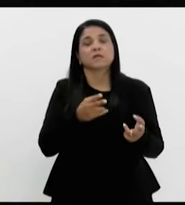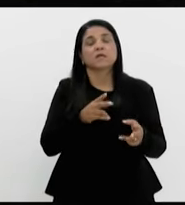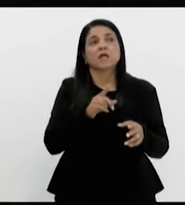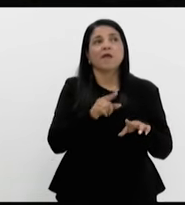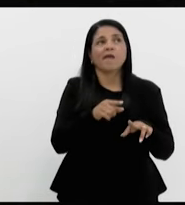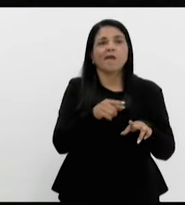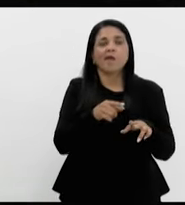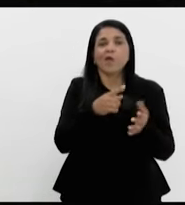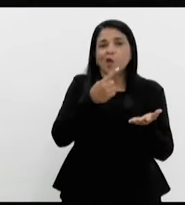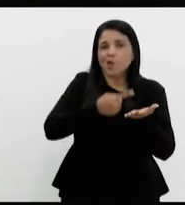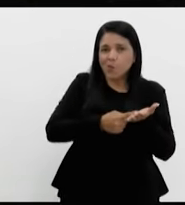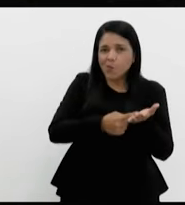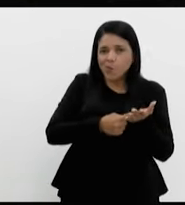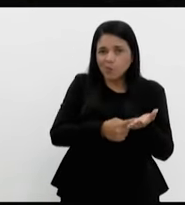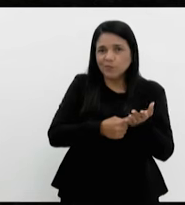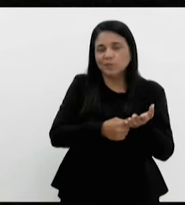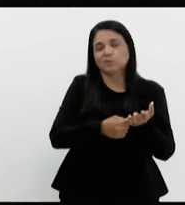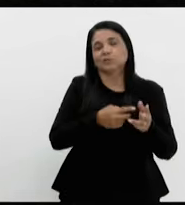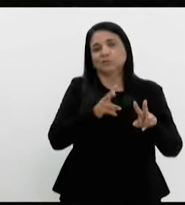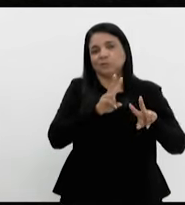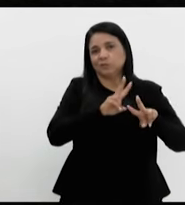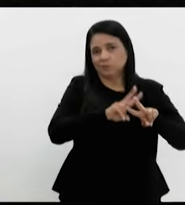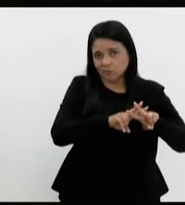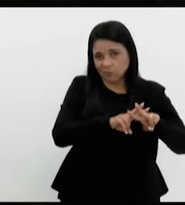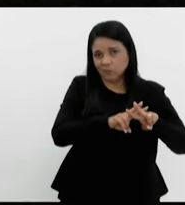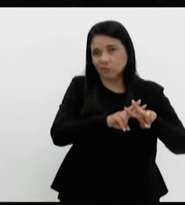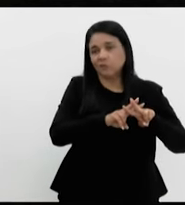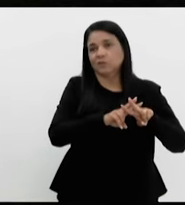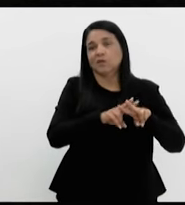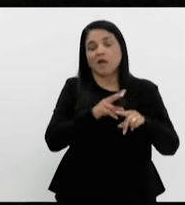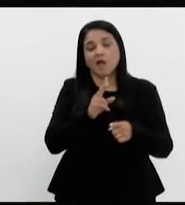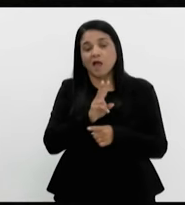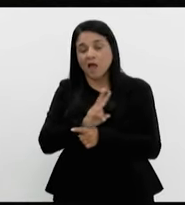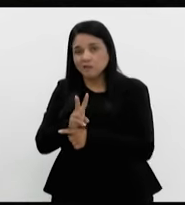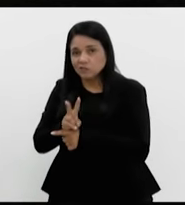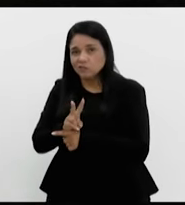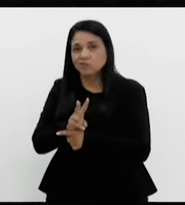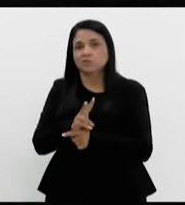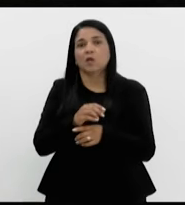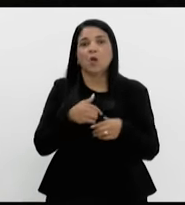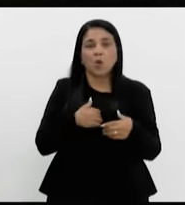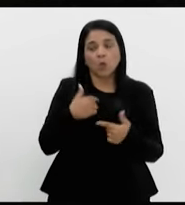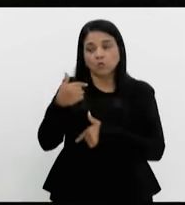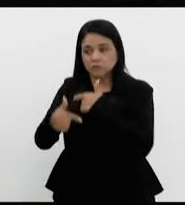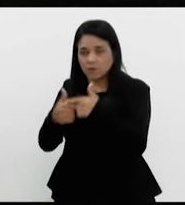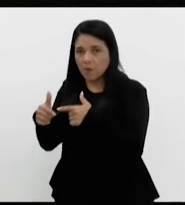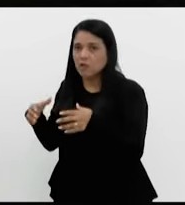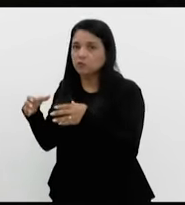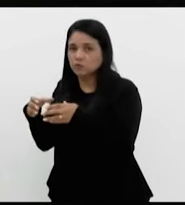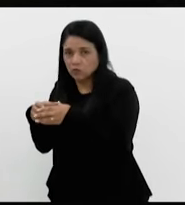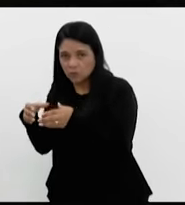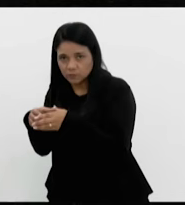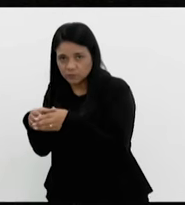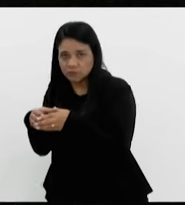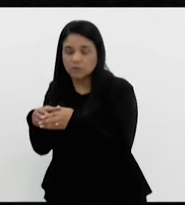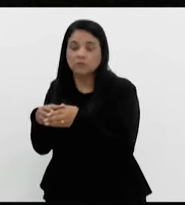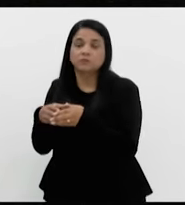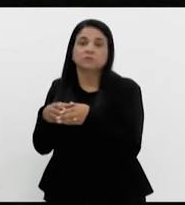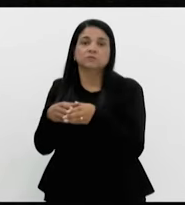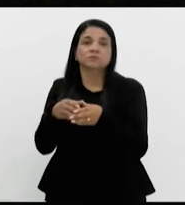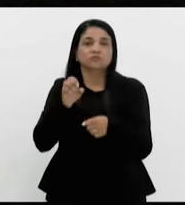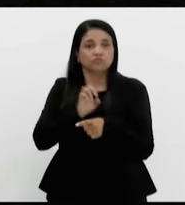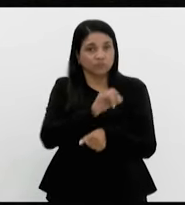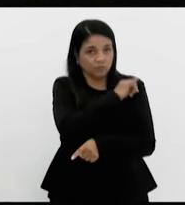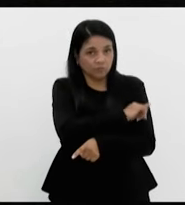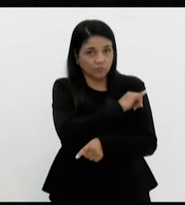assistida e ou prestação de serviços comunitários no município do Rio de Janeiro. Muitos não conseguem vagas para